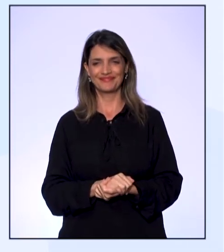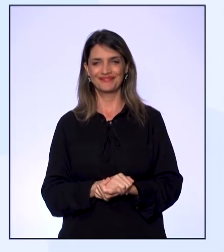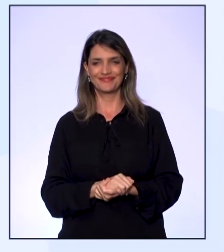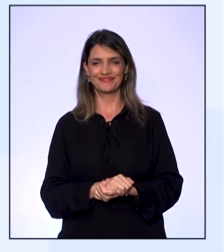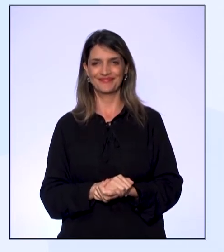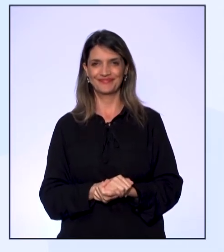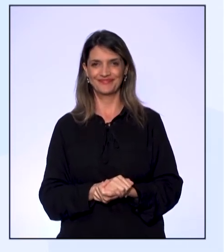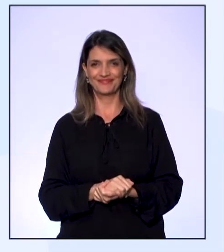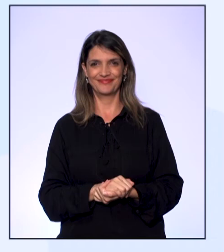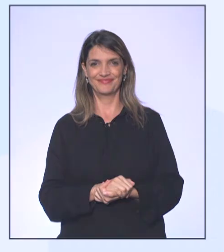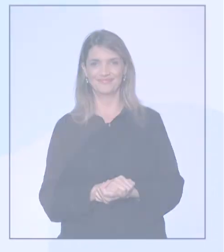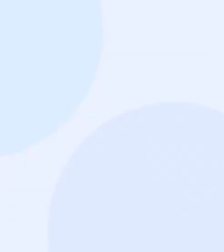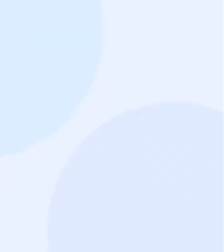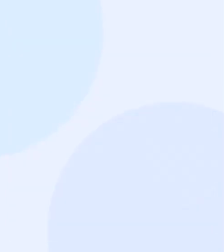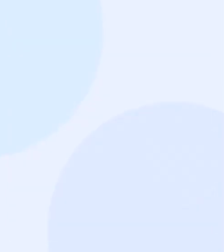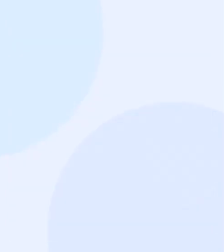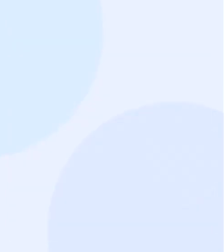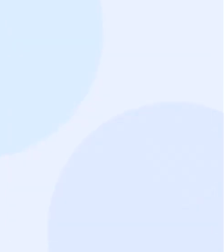vocês.